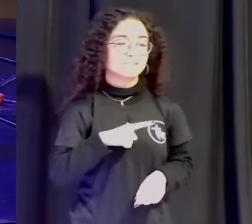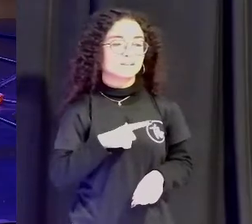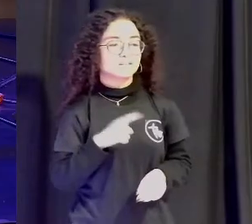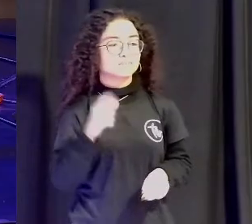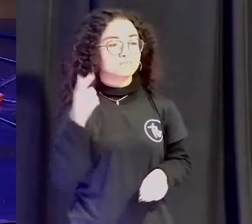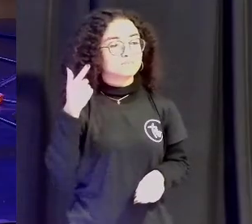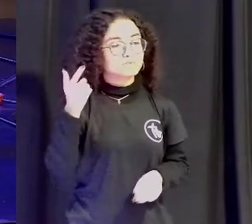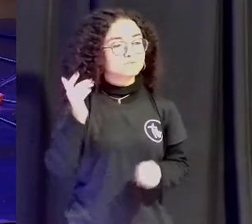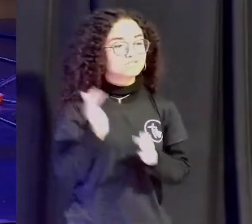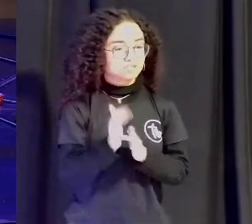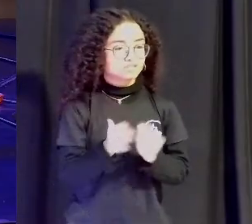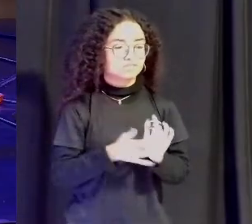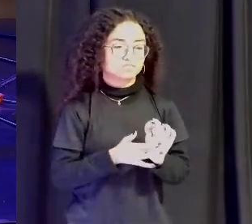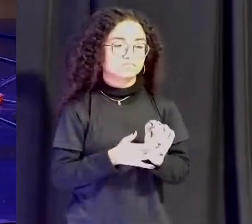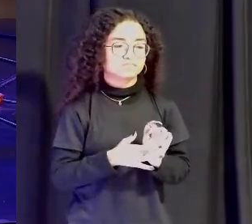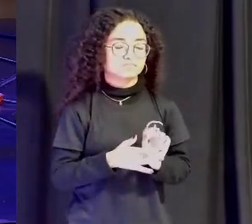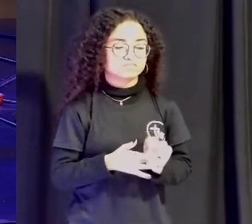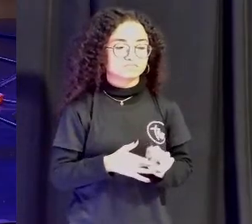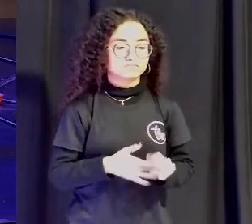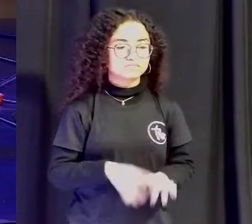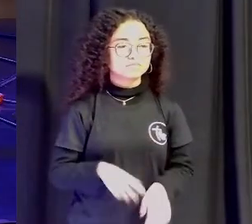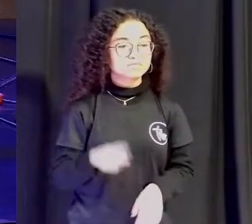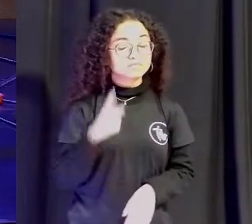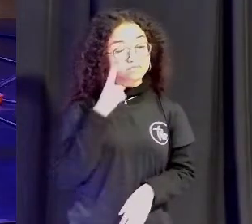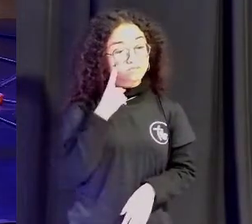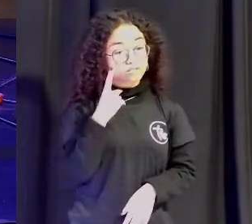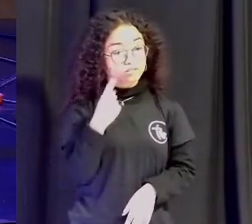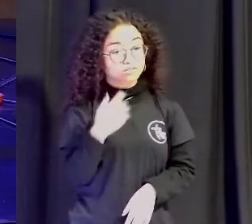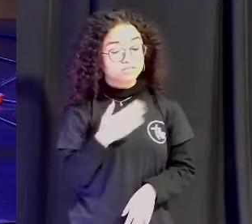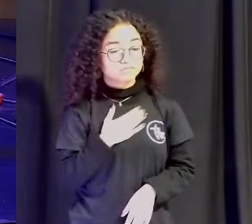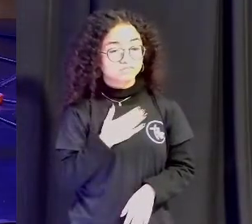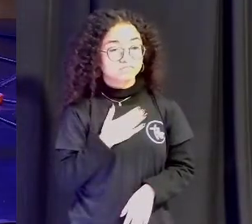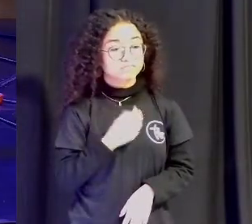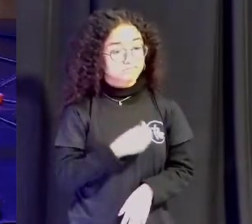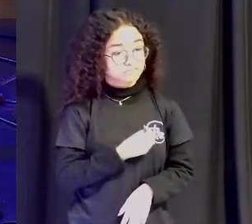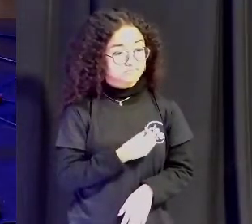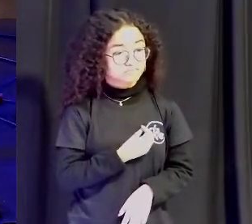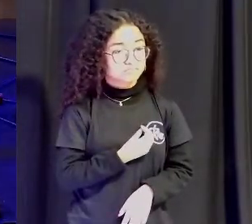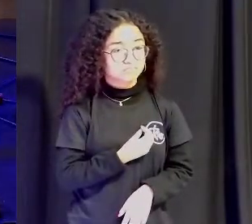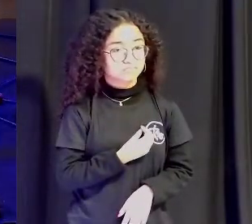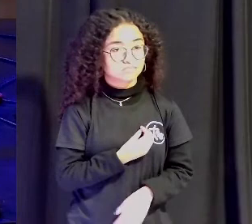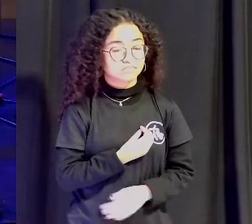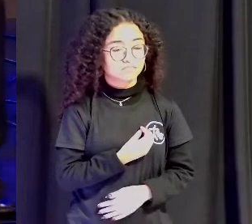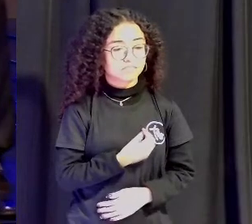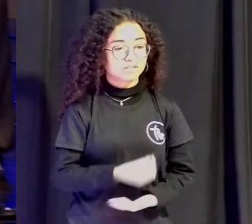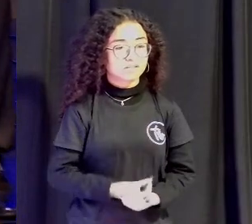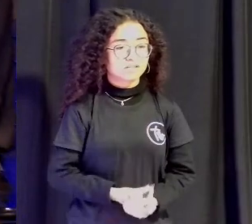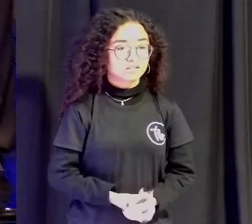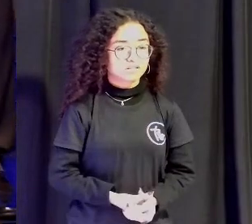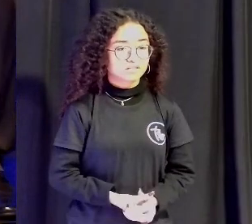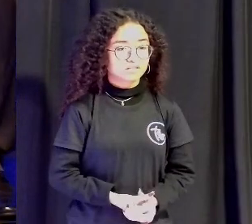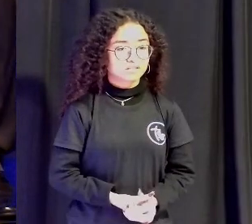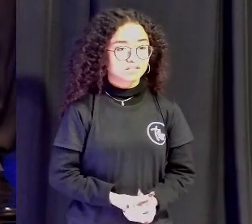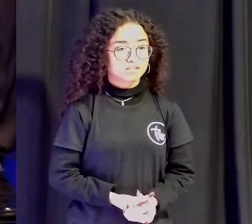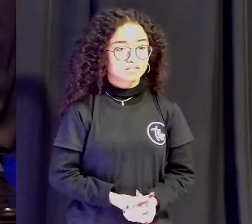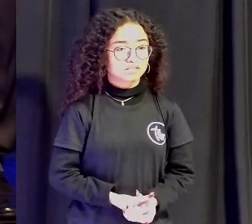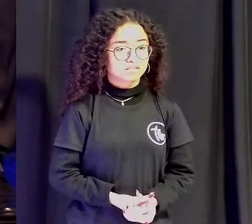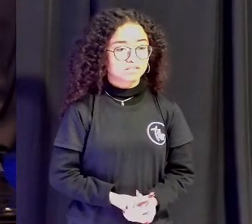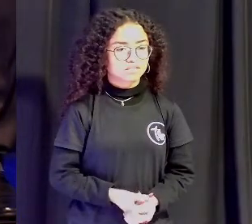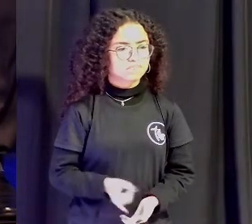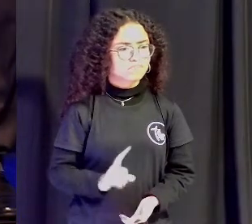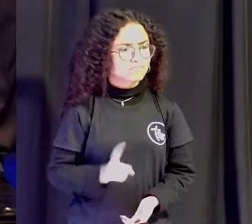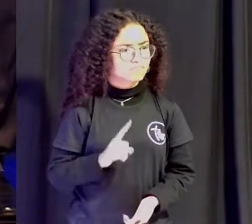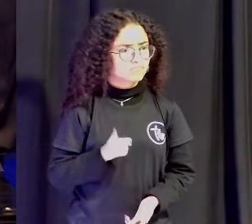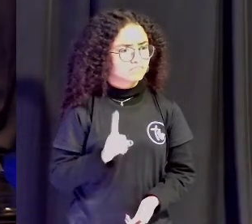Percebe isso? Olhe para mim, não é para que você me endeuse.